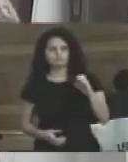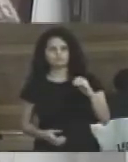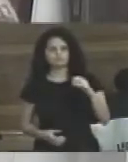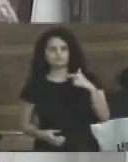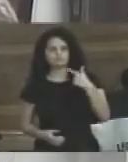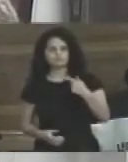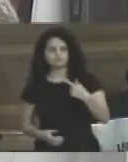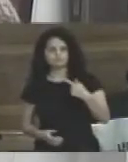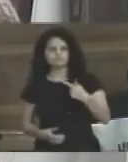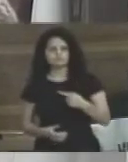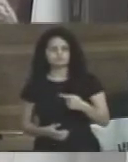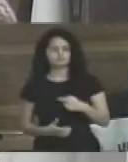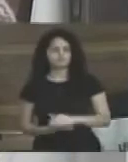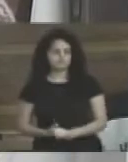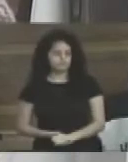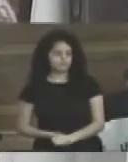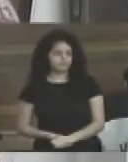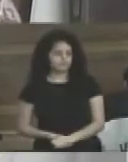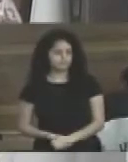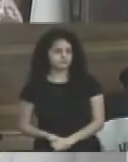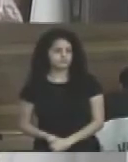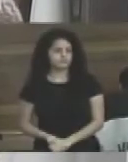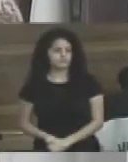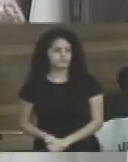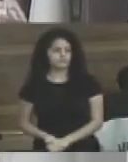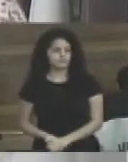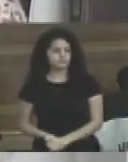2017. Bom,